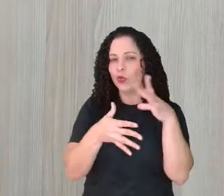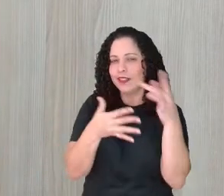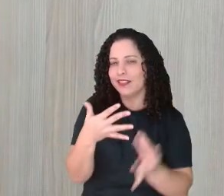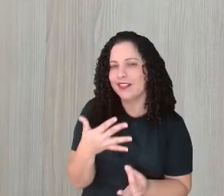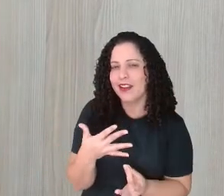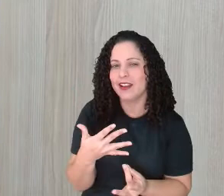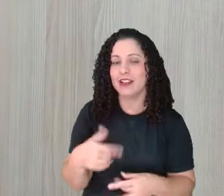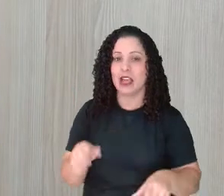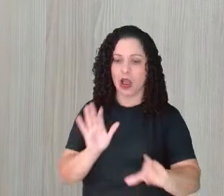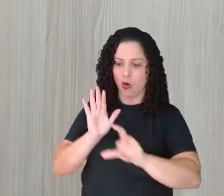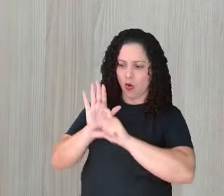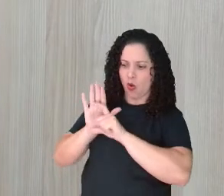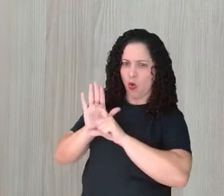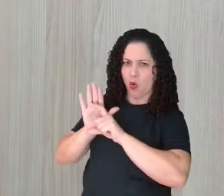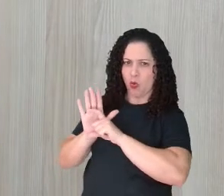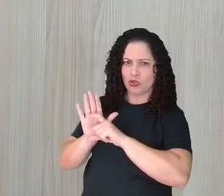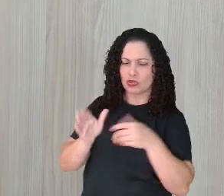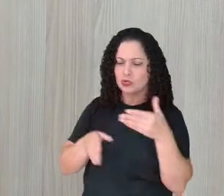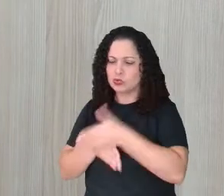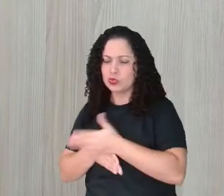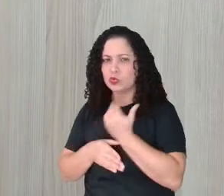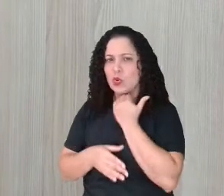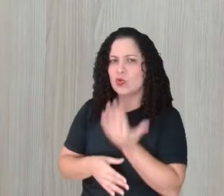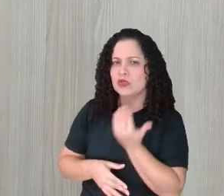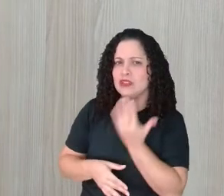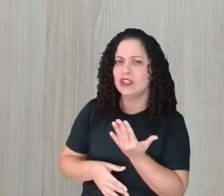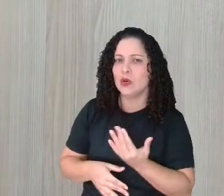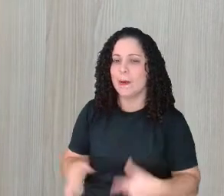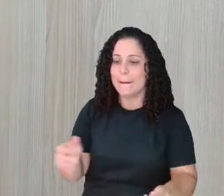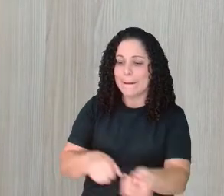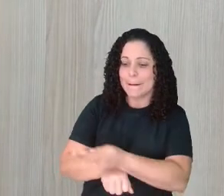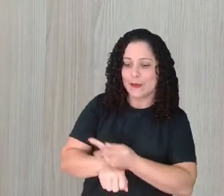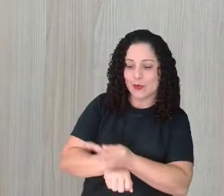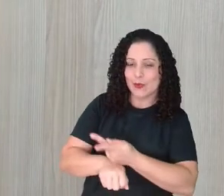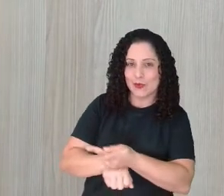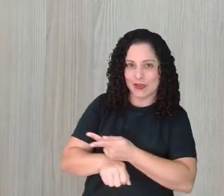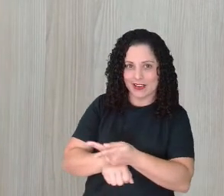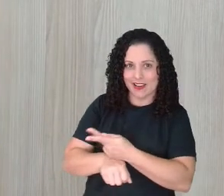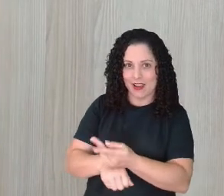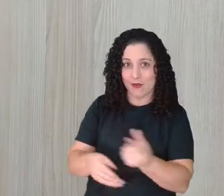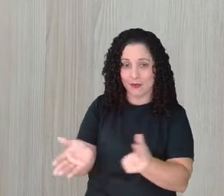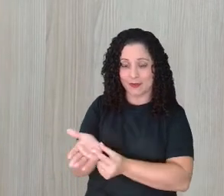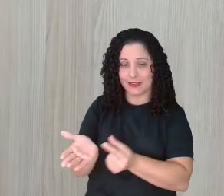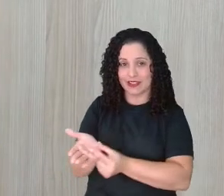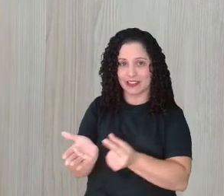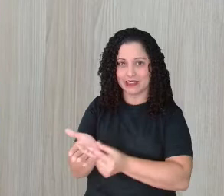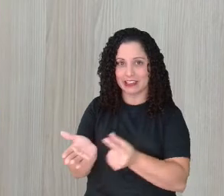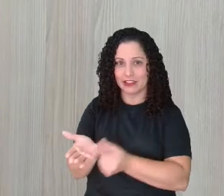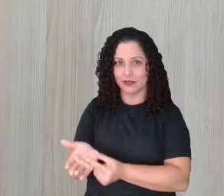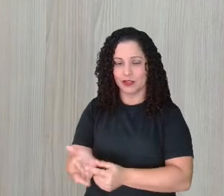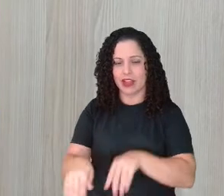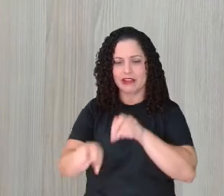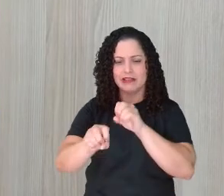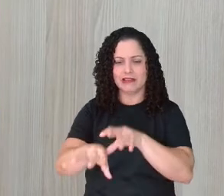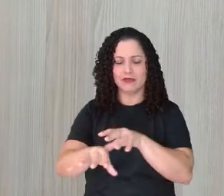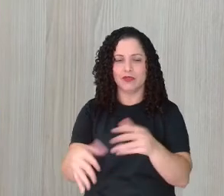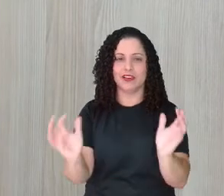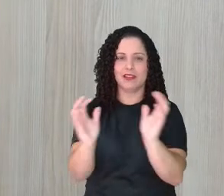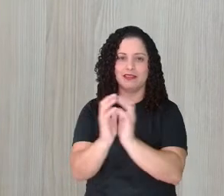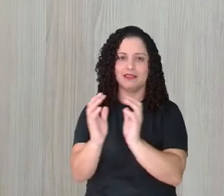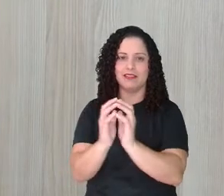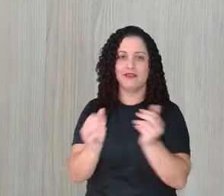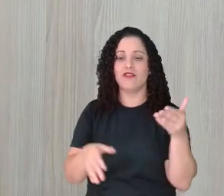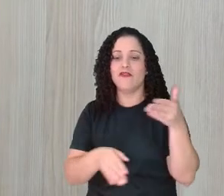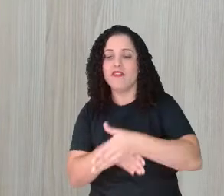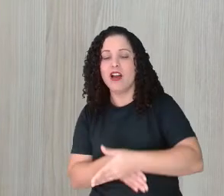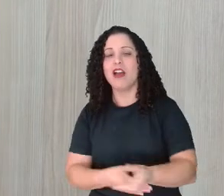QR Code, não pegou, entra lá na loja do aplicativo e coloca Educa Recife. Você consegue